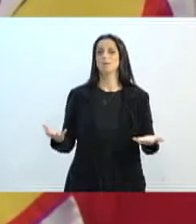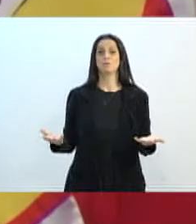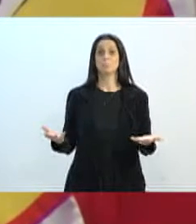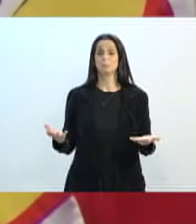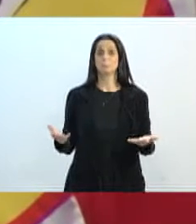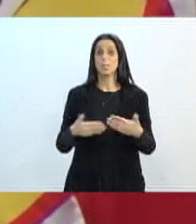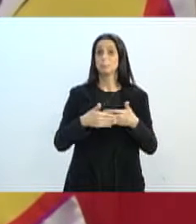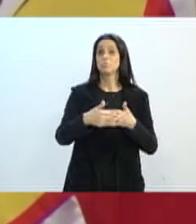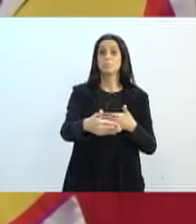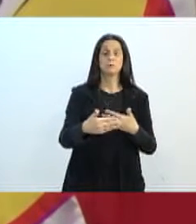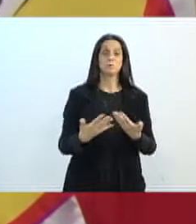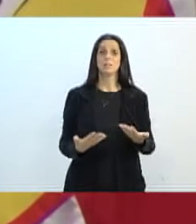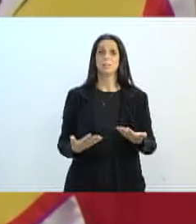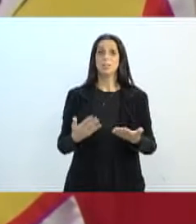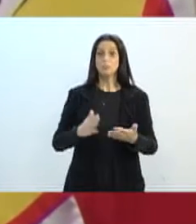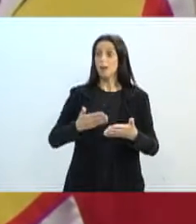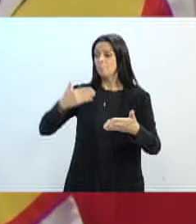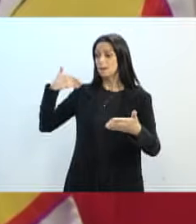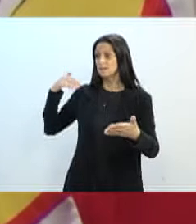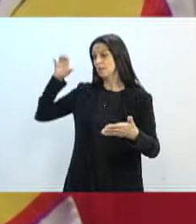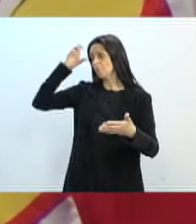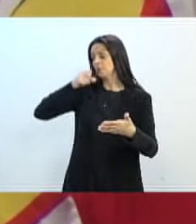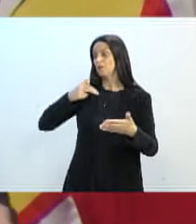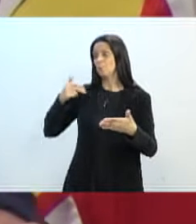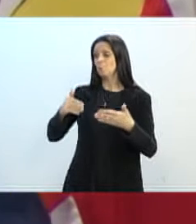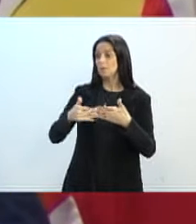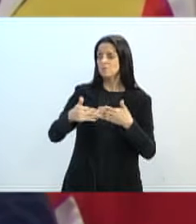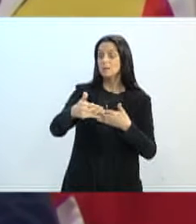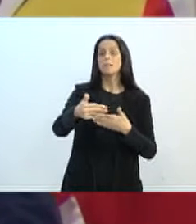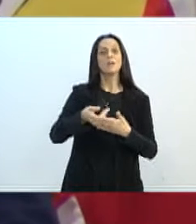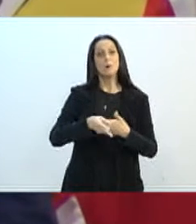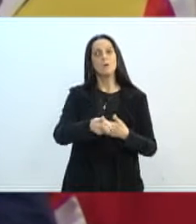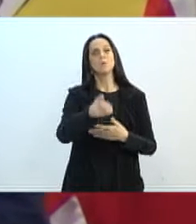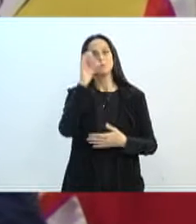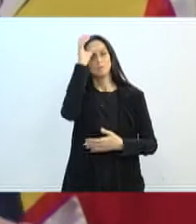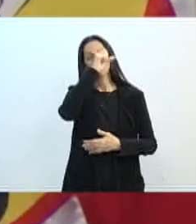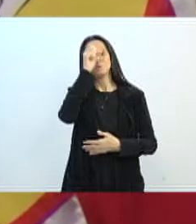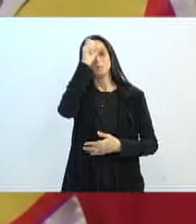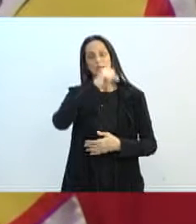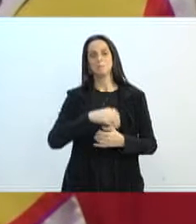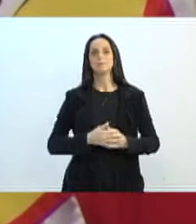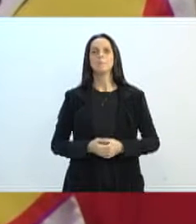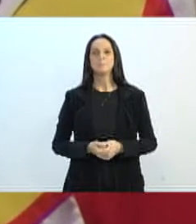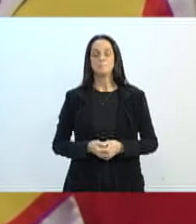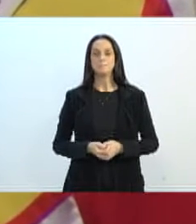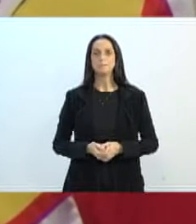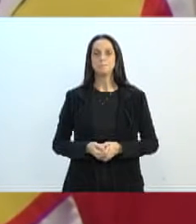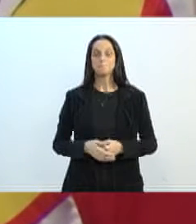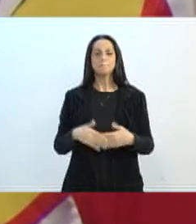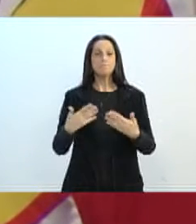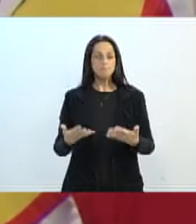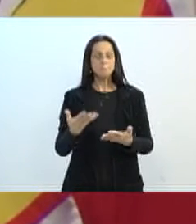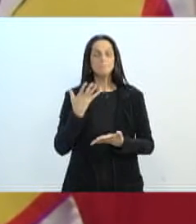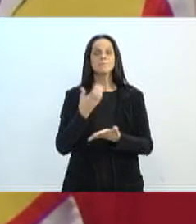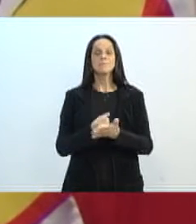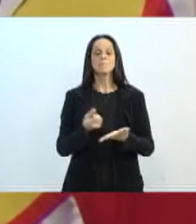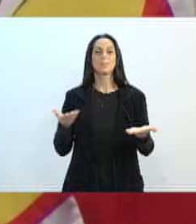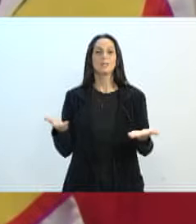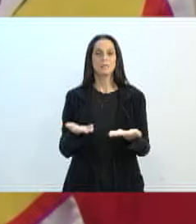ainda nós temos aprendido, vereador Maurício Gol, no decorrer dessa pandemia. Então, quero fazer esse registro